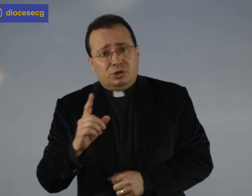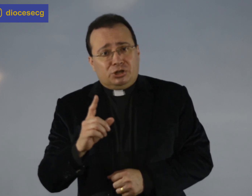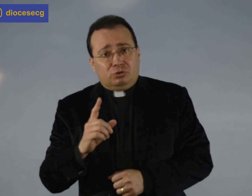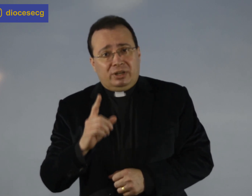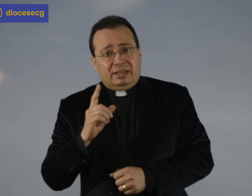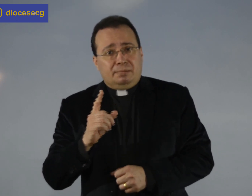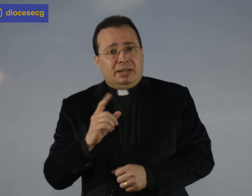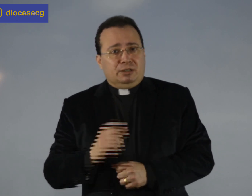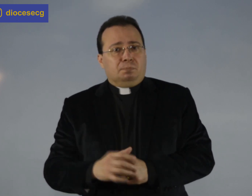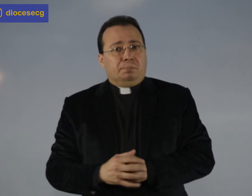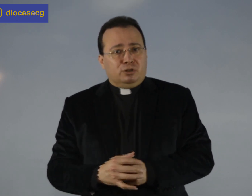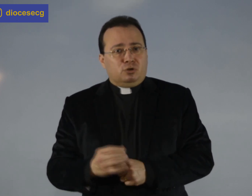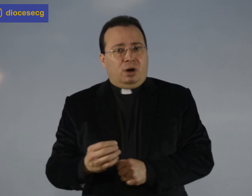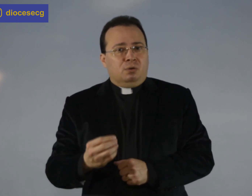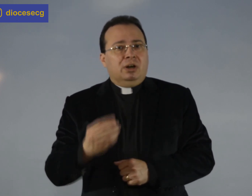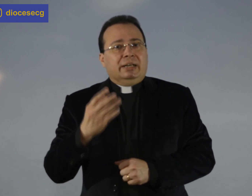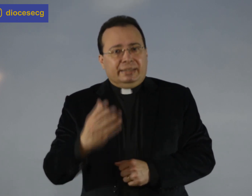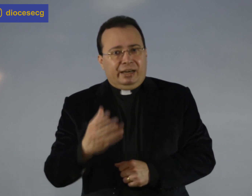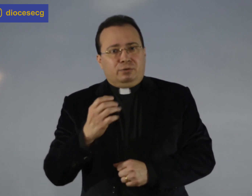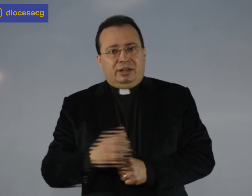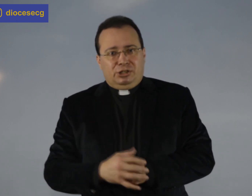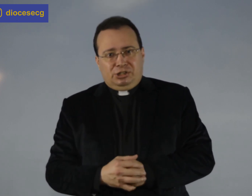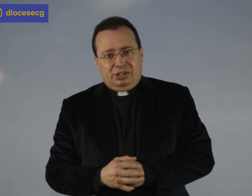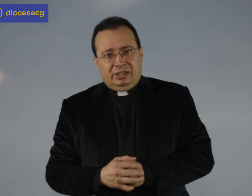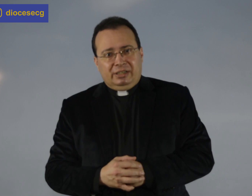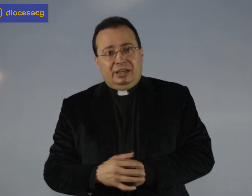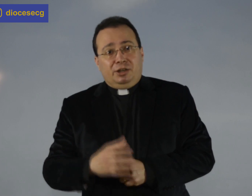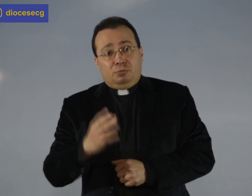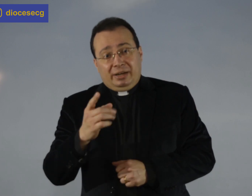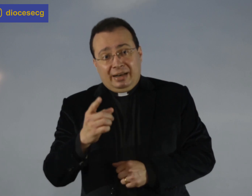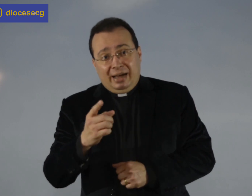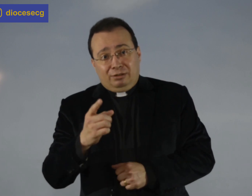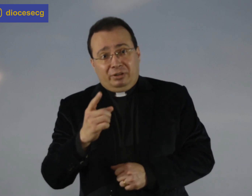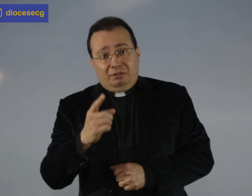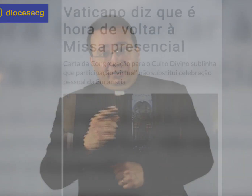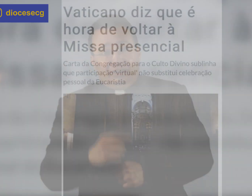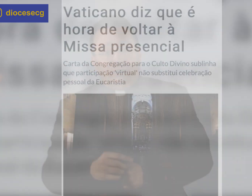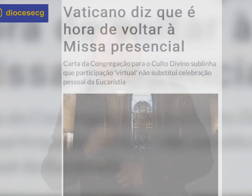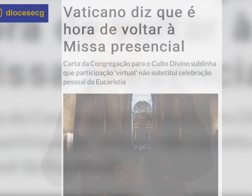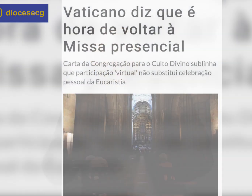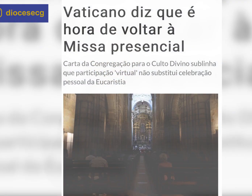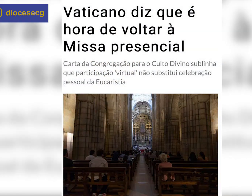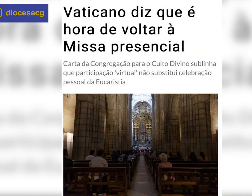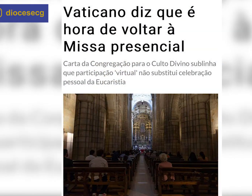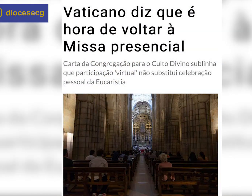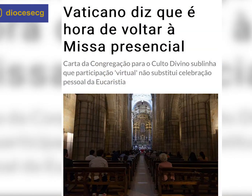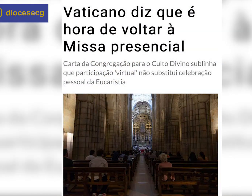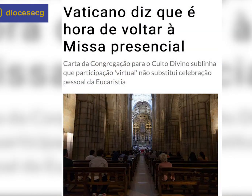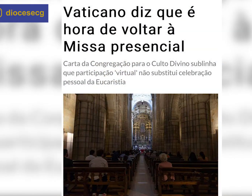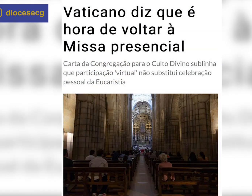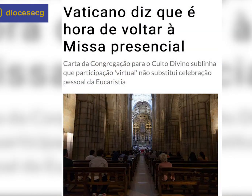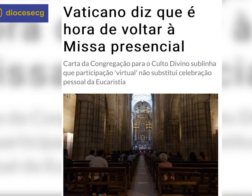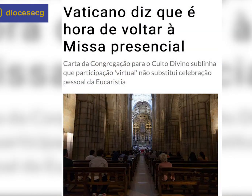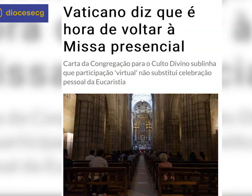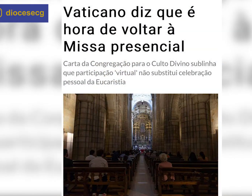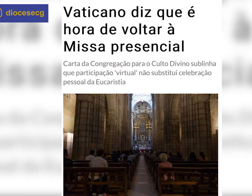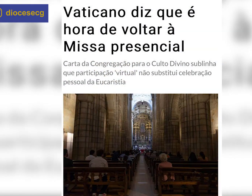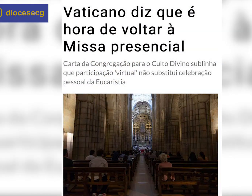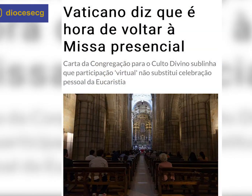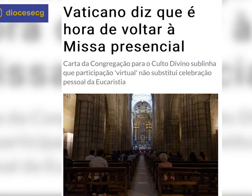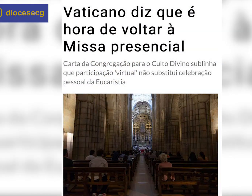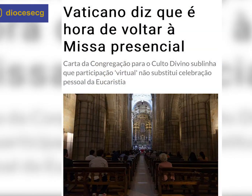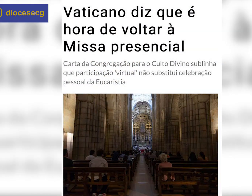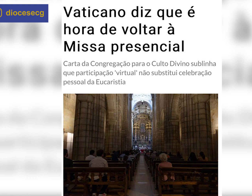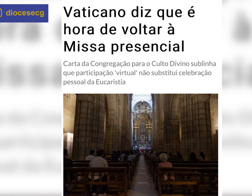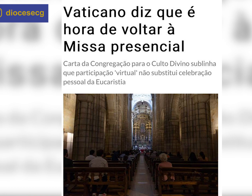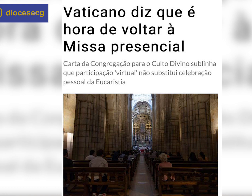não substitui a celebração pessoal da Eucaristia. E o prelado defende o regresso dos fiéis à missa,